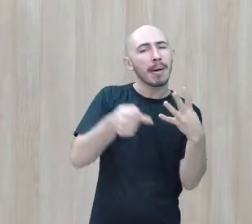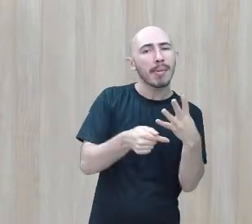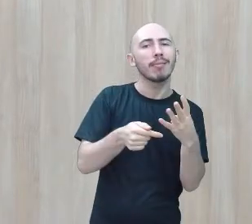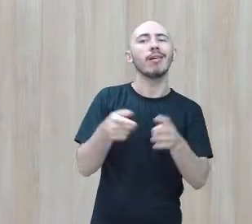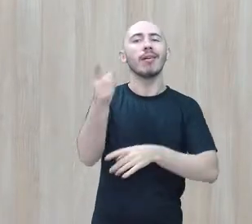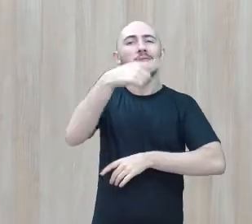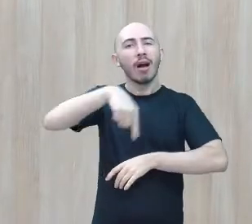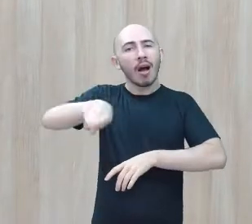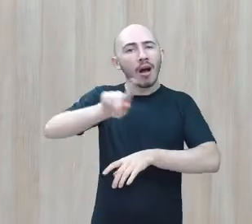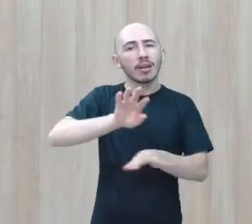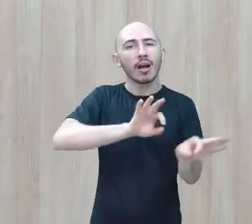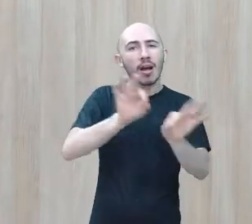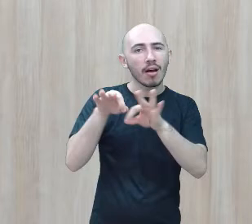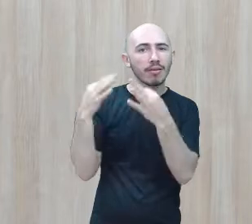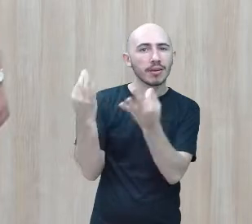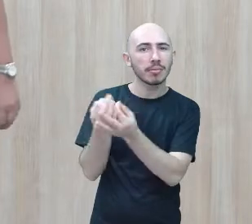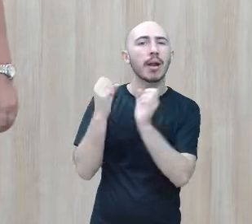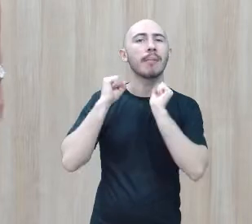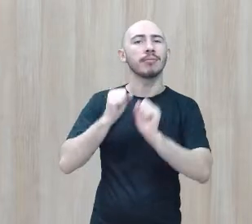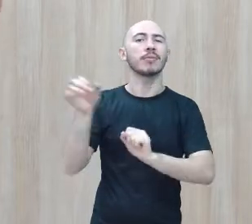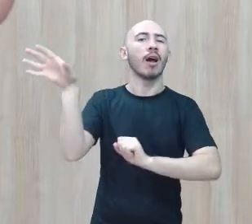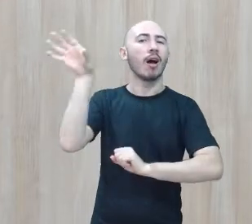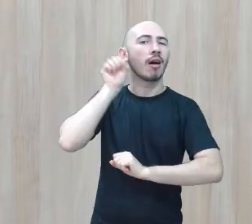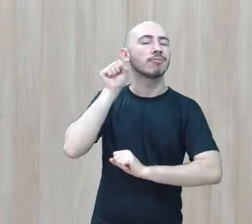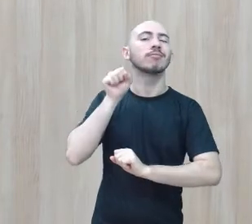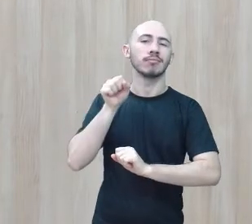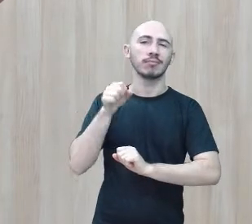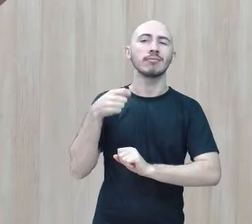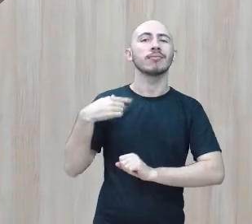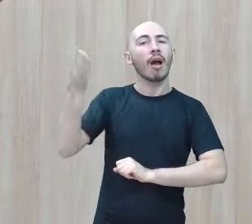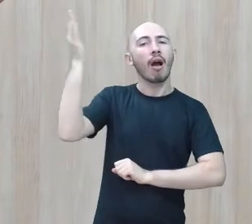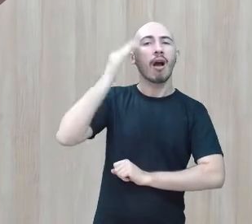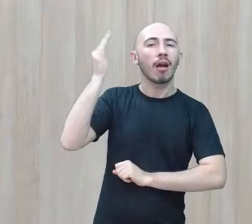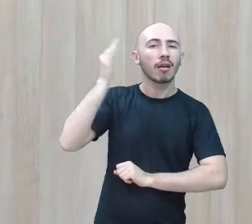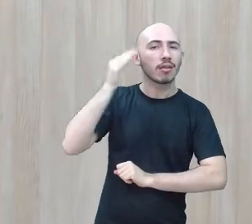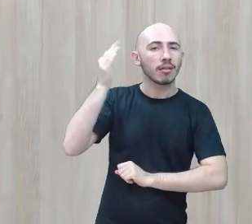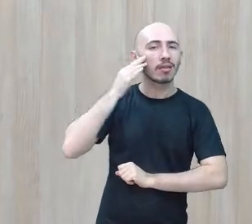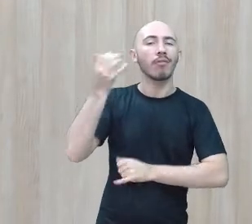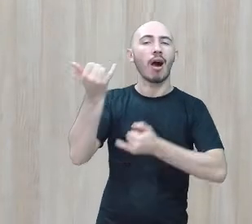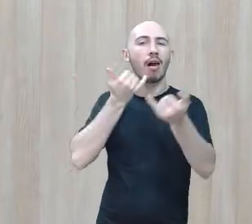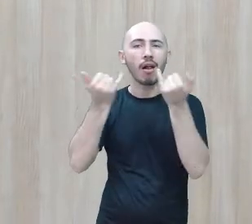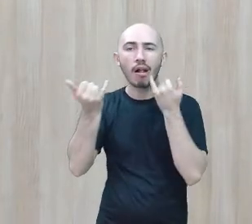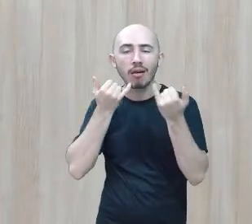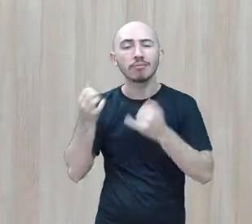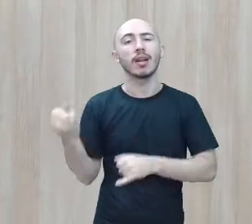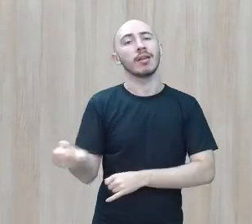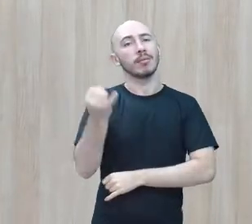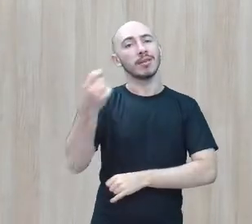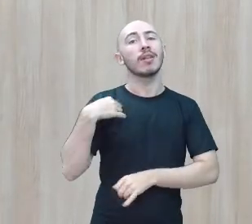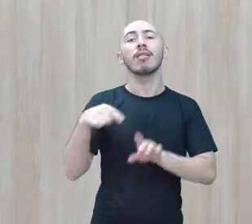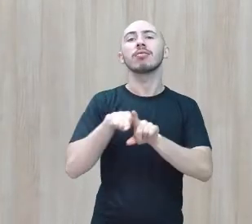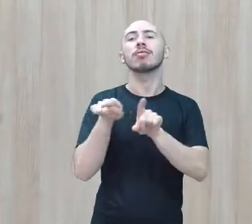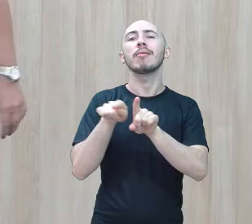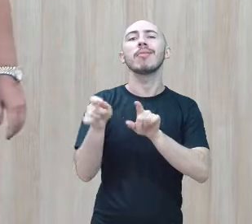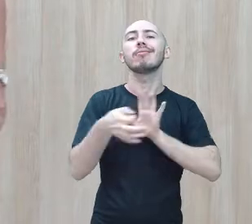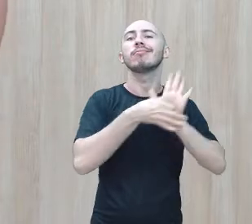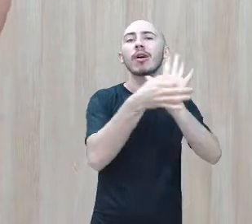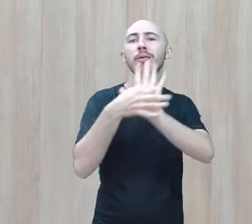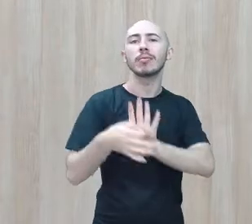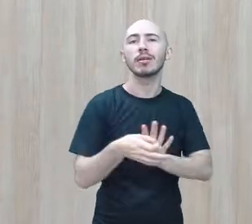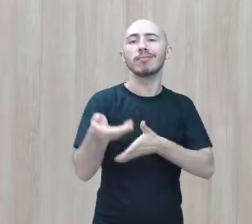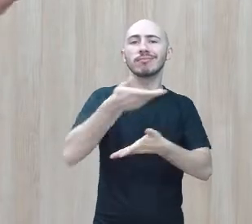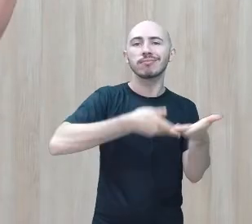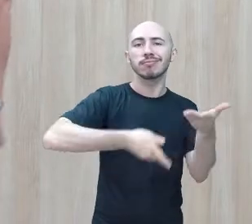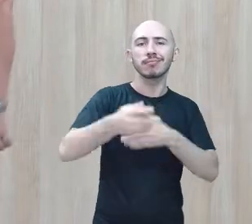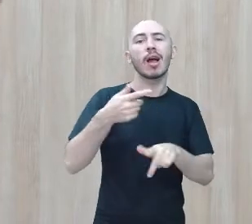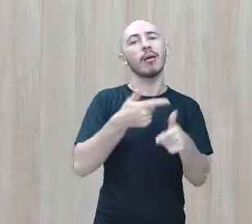aí da casa de vocês gostaria de ouvir, gostaria de ficar sabendo e também de dar opinião em relação a alguns problemas